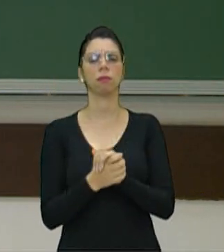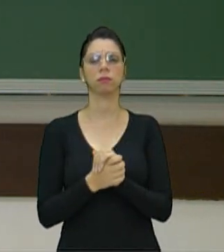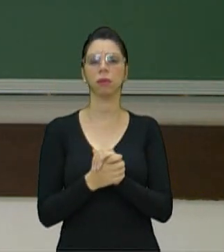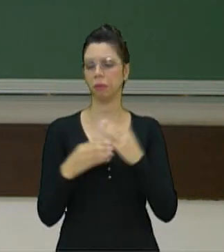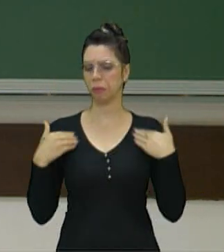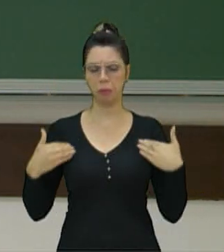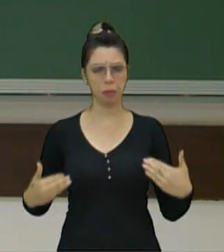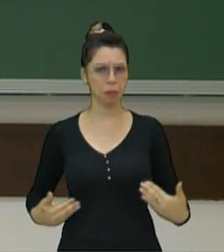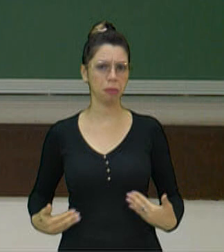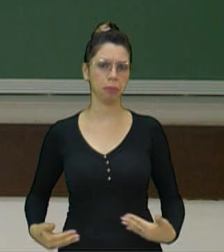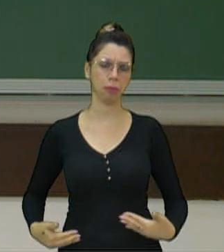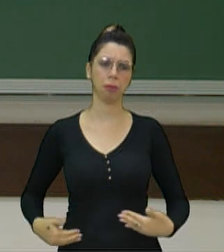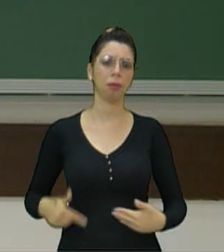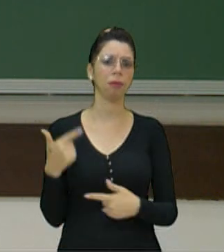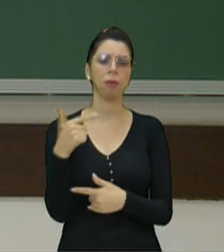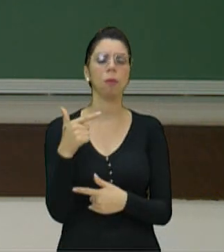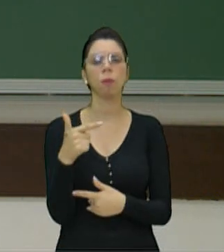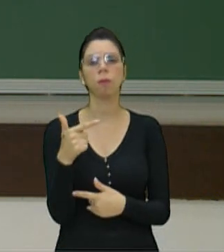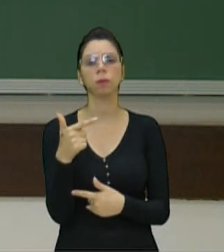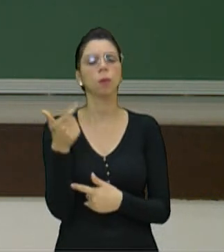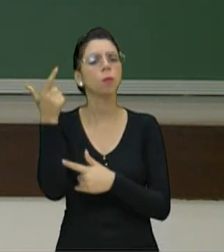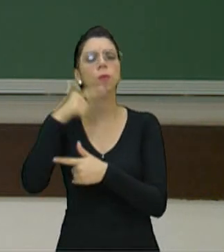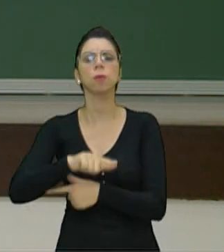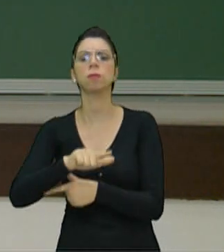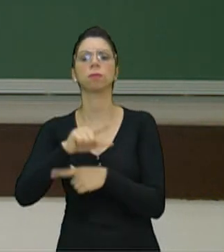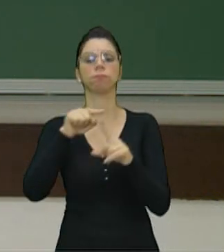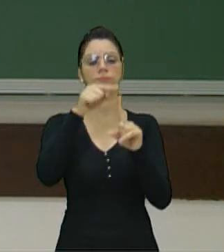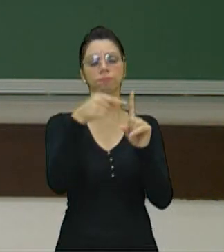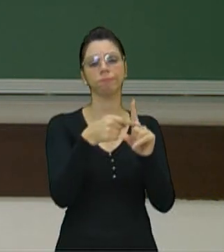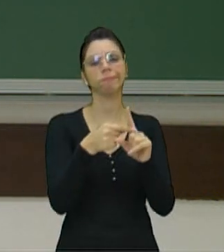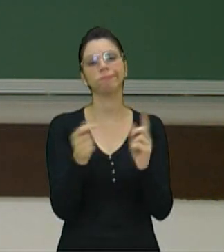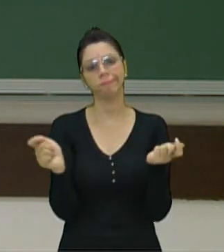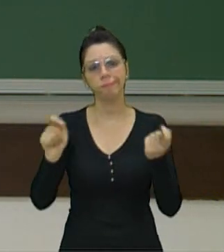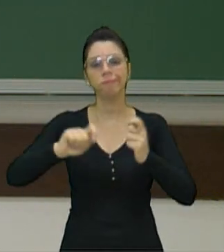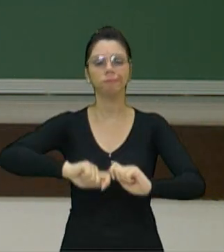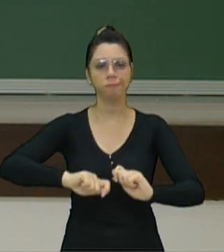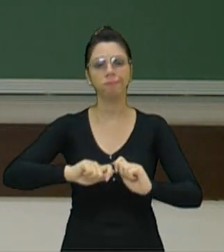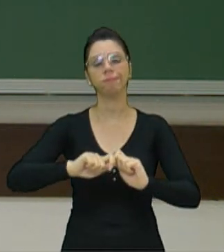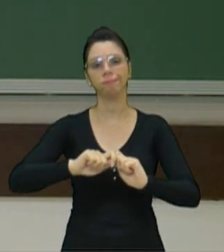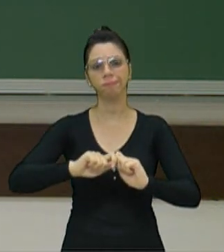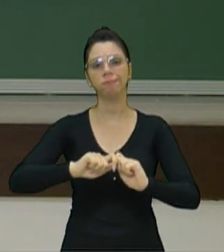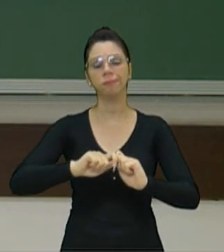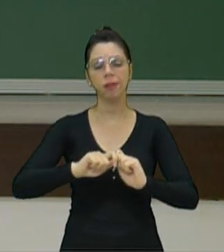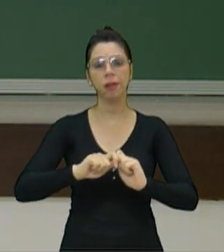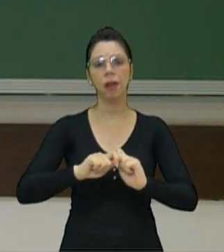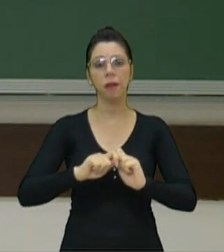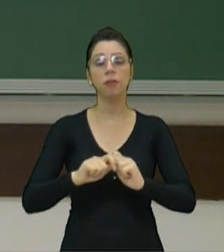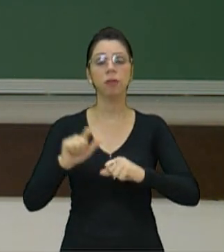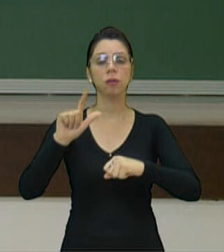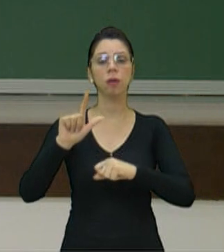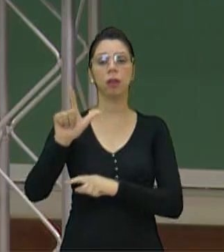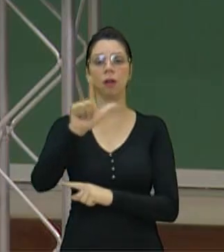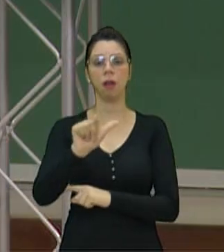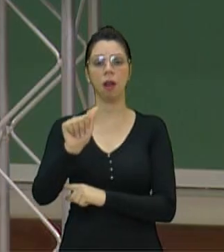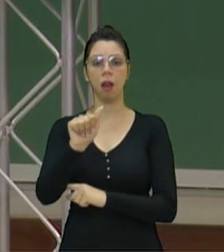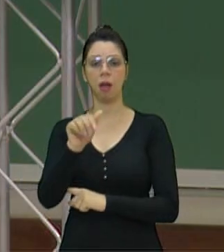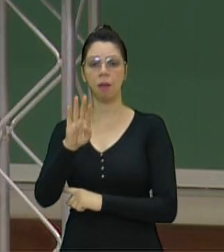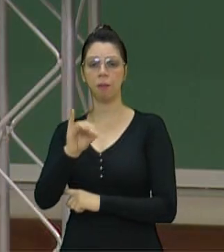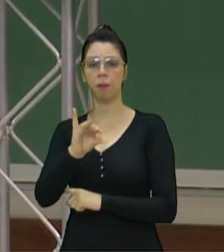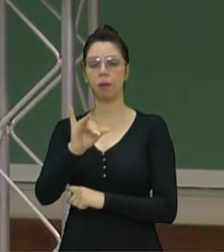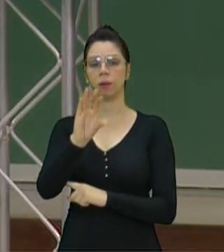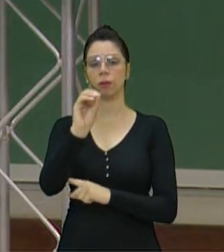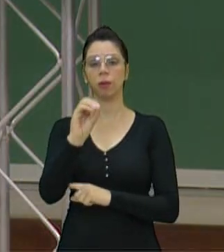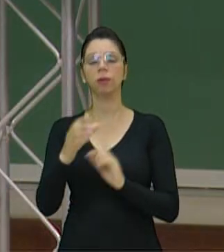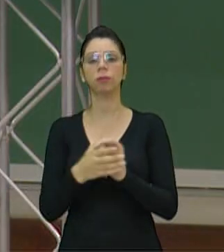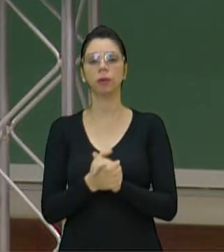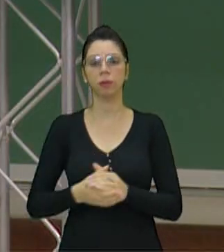fisiológicas, elas não têm a condição de engravidar. Então isso muitas vezes é realizado em clínicas, né, onde é coletado